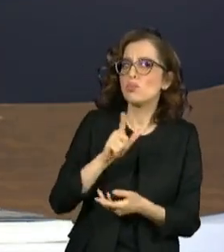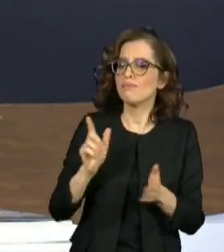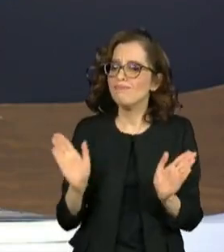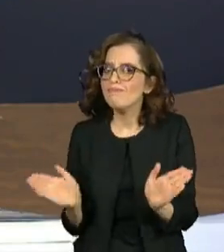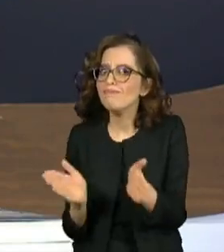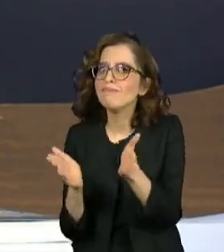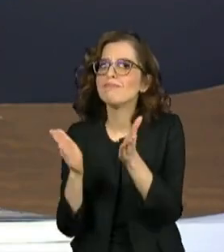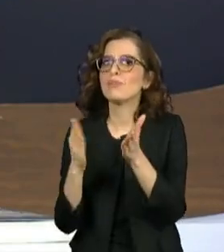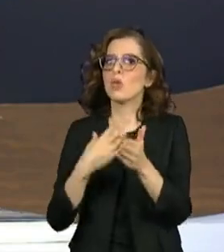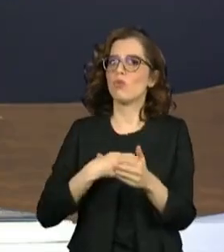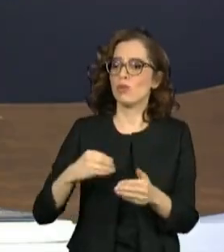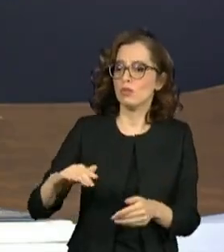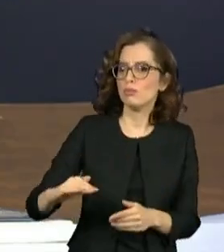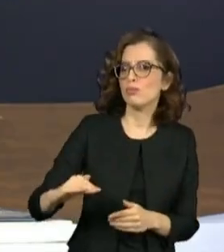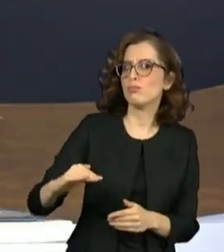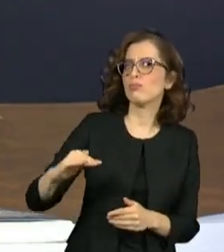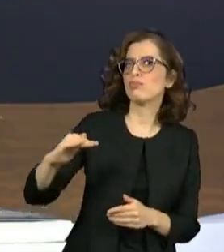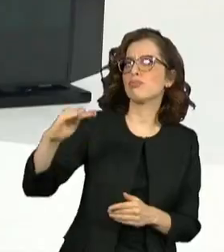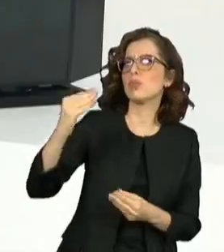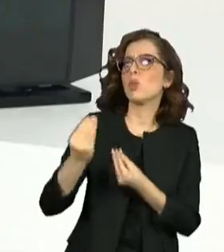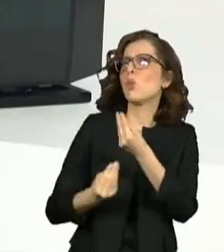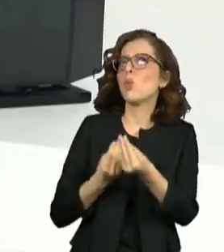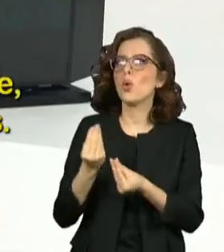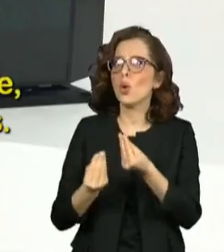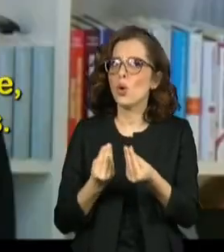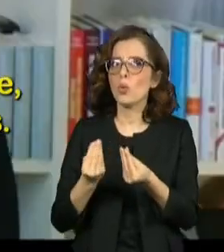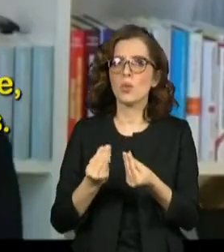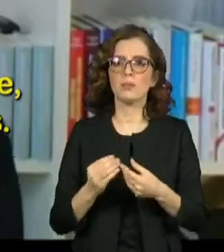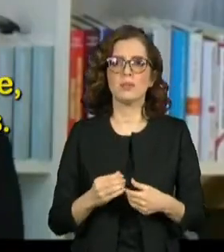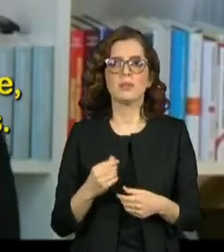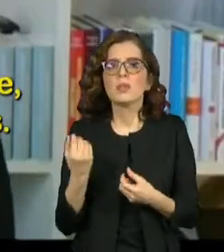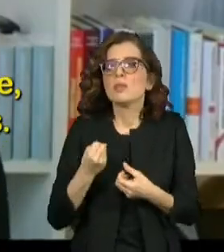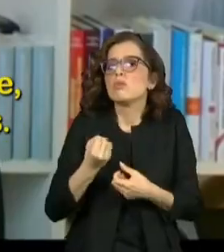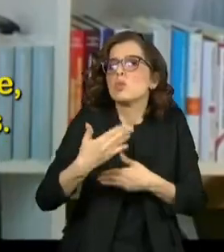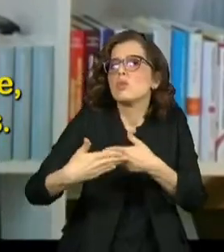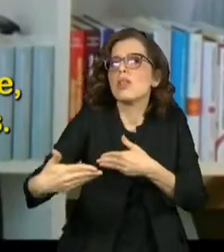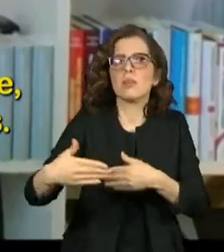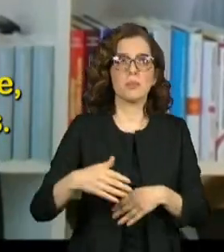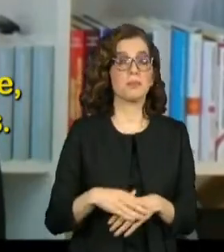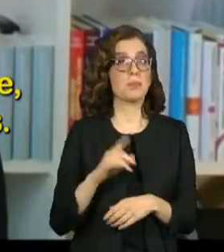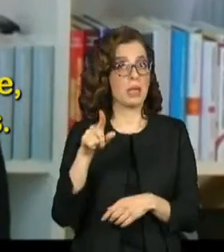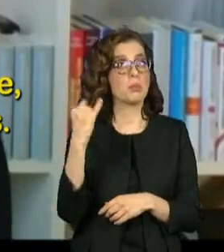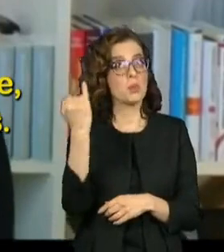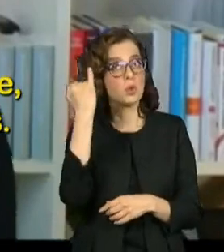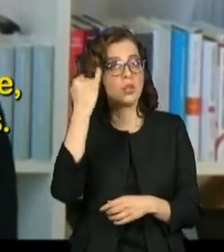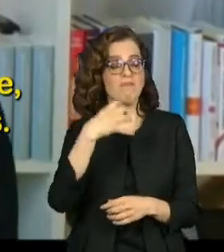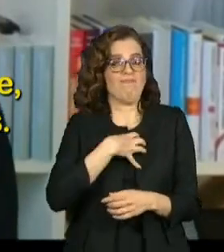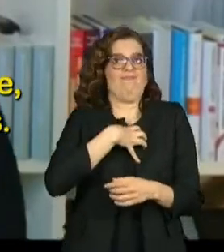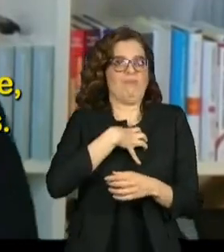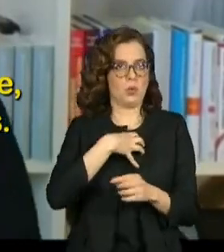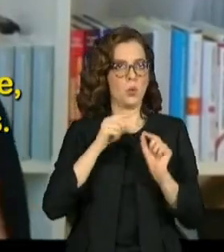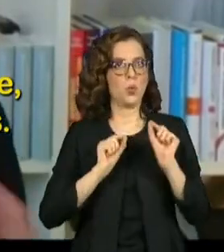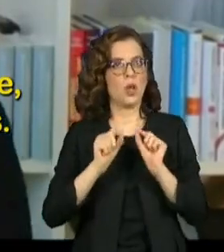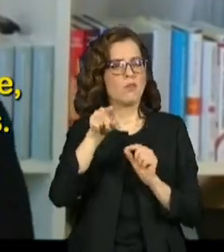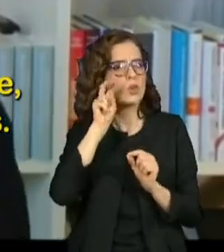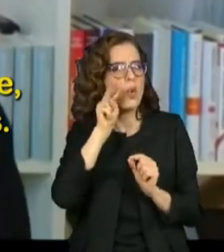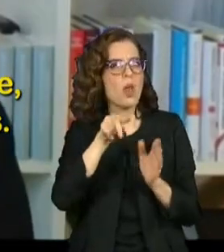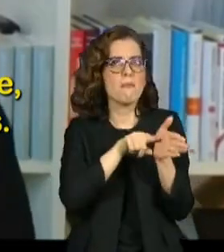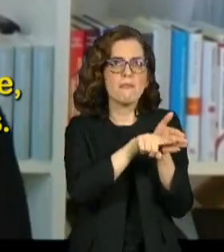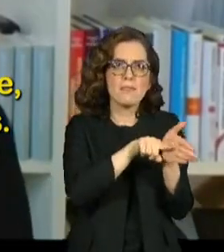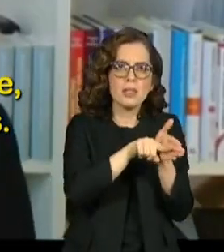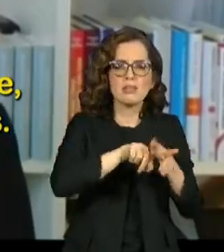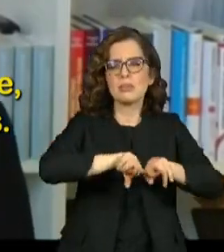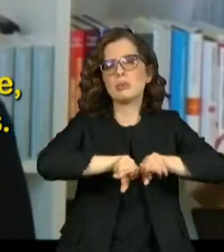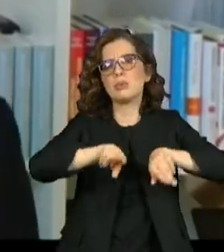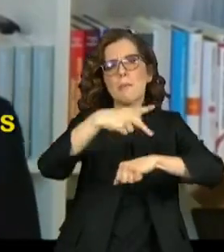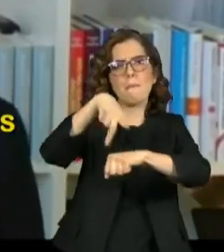levaria para que isso fosse revertido? It is very striking, as you say, that if you look at polling in